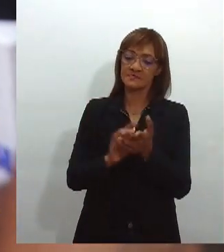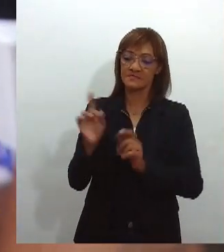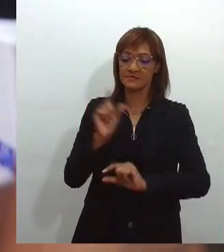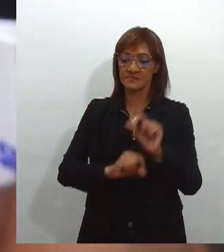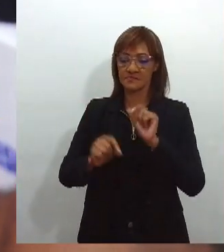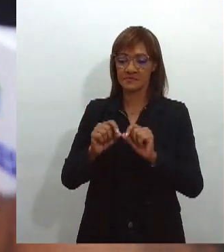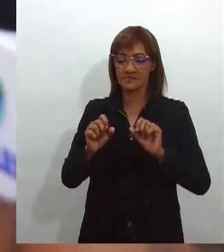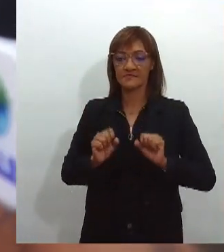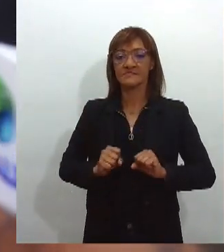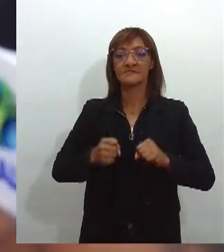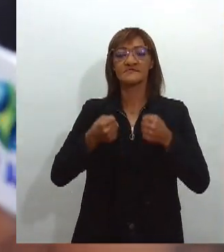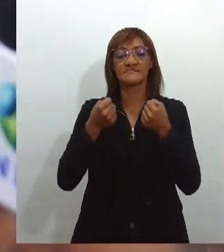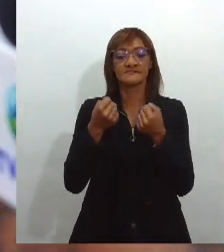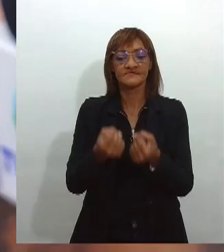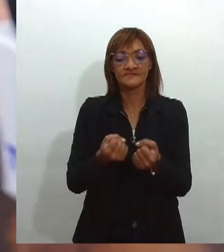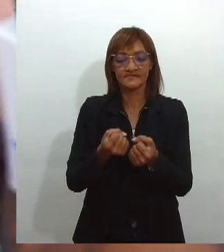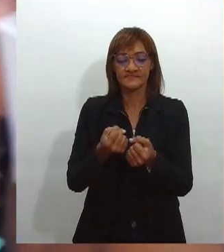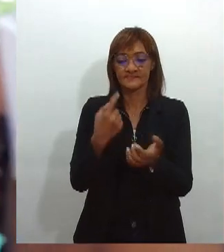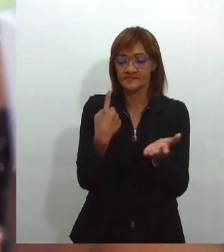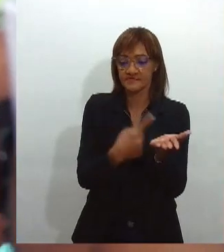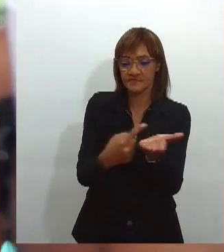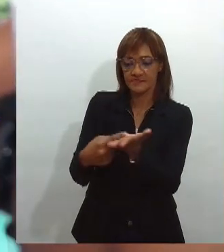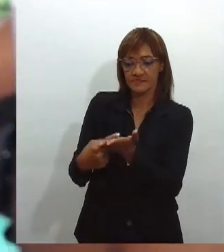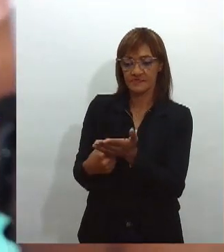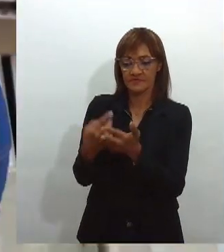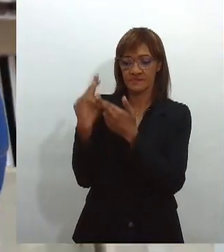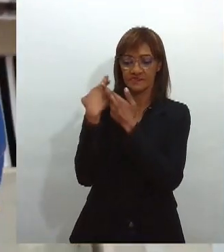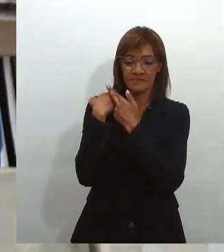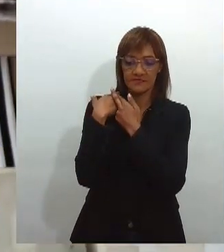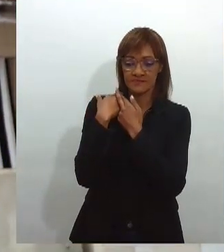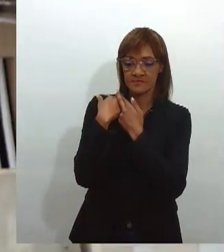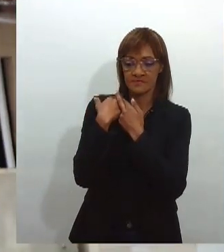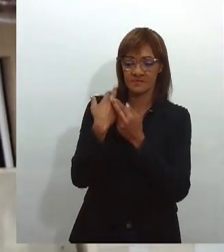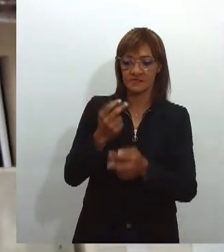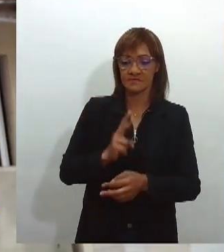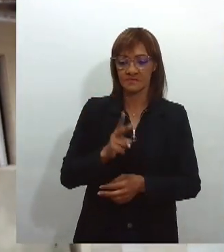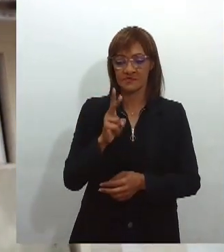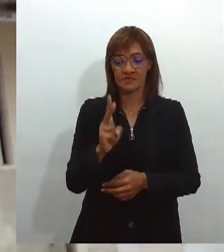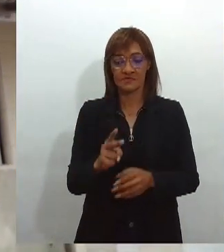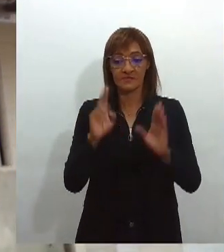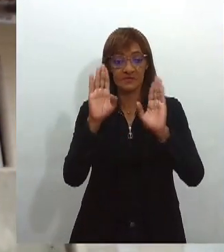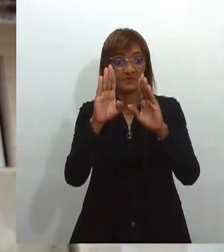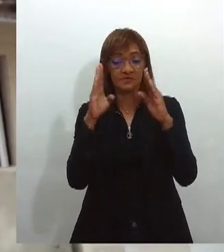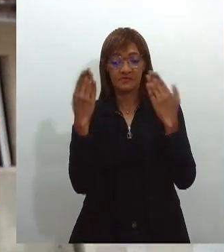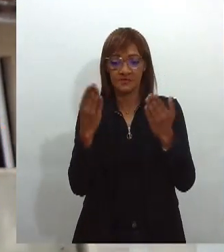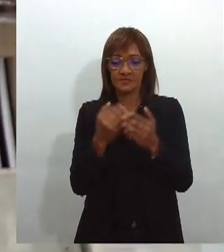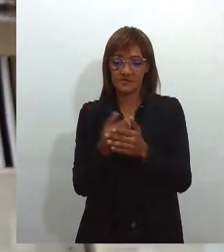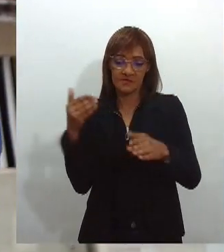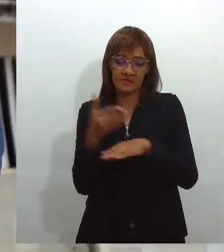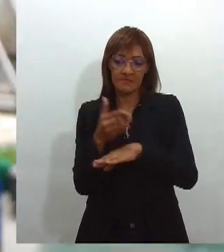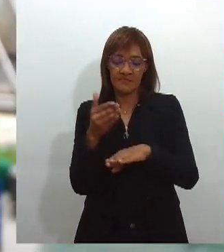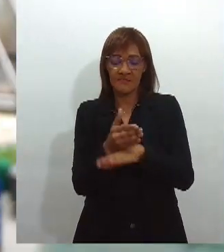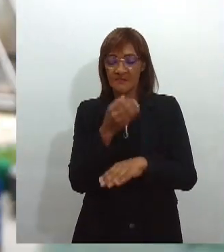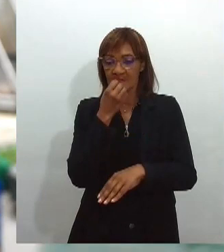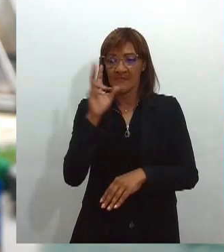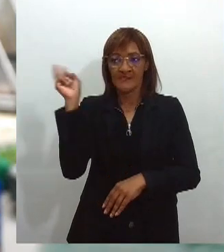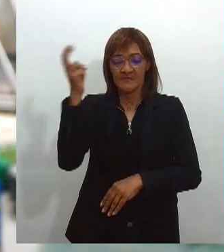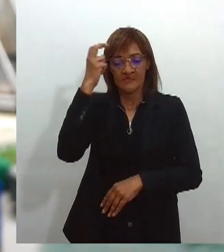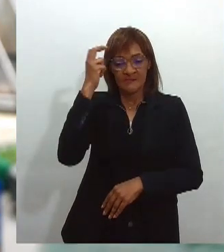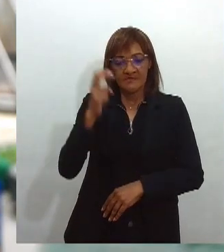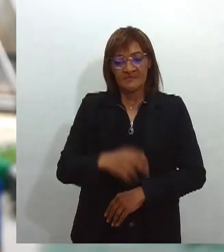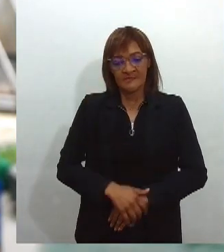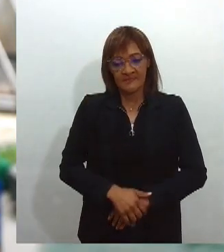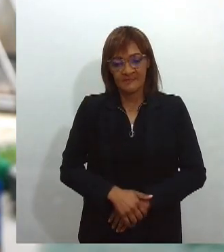o compromisso da comunidade em fazer a festa acontecer e perpetuar a tradição ao longo dos anos. A gente teve as